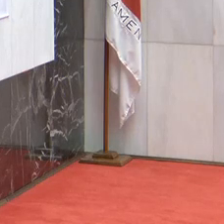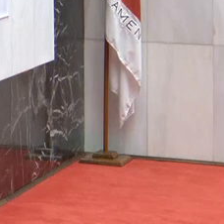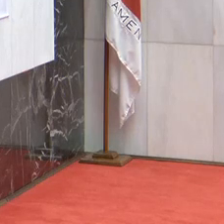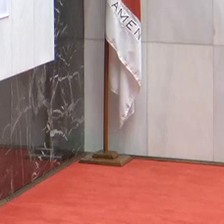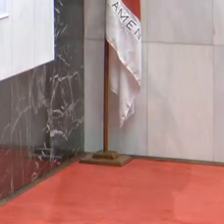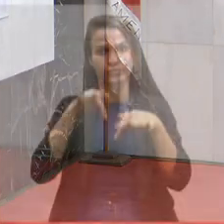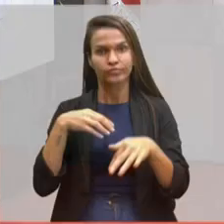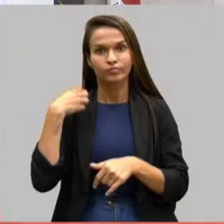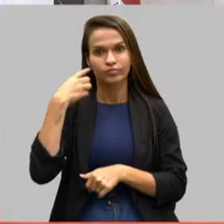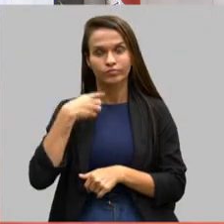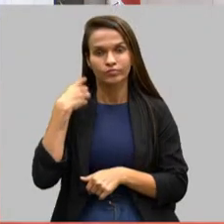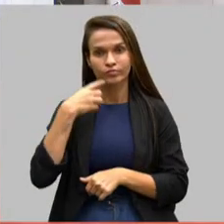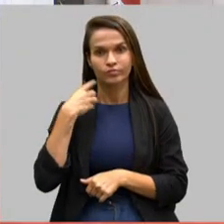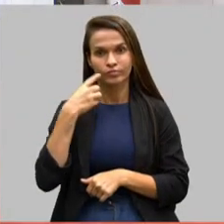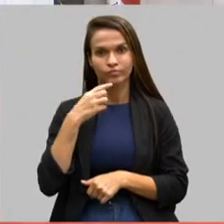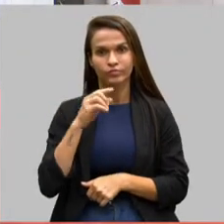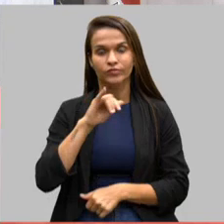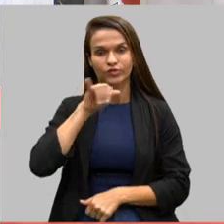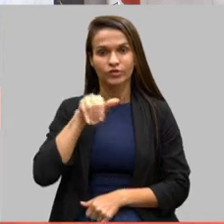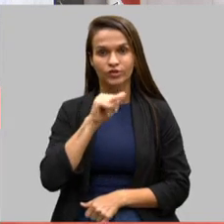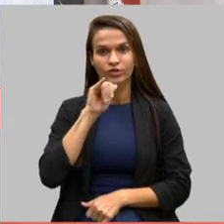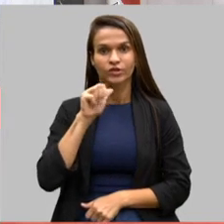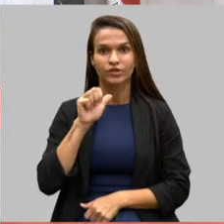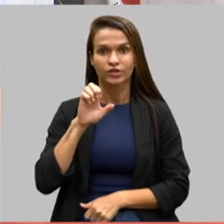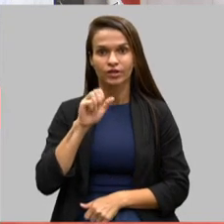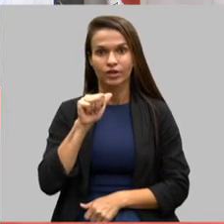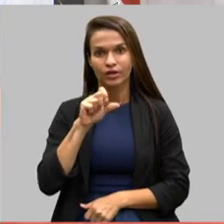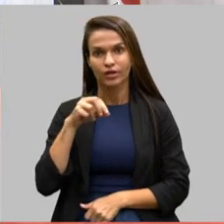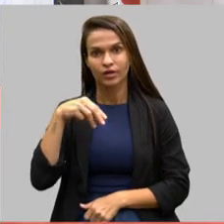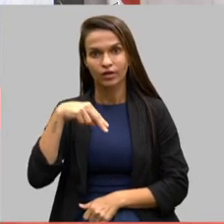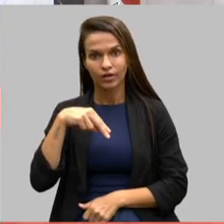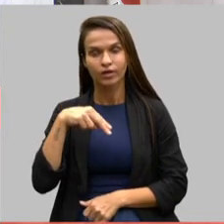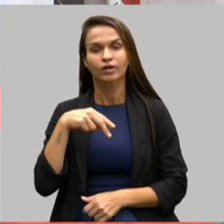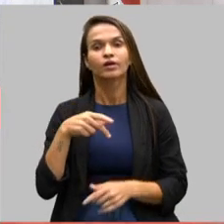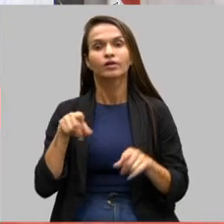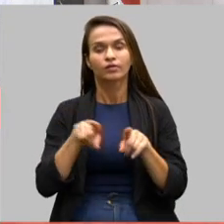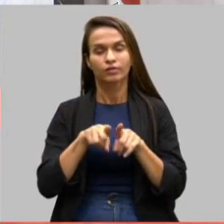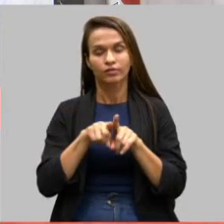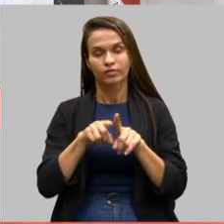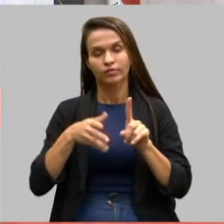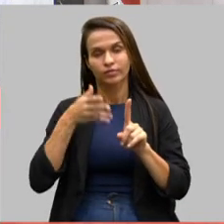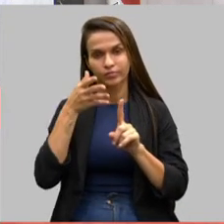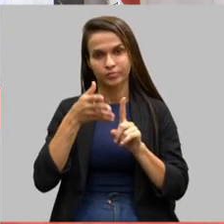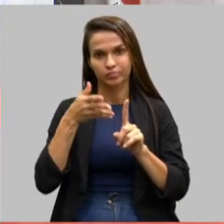deputado doutor Jean Freire também quer fazer uso da palavra.